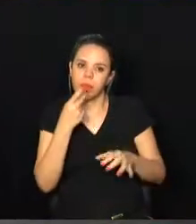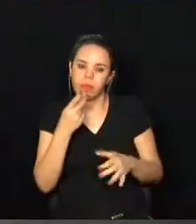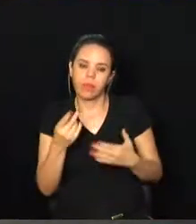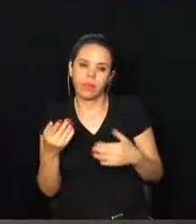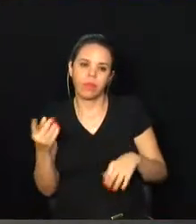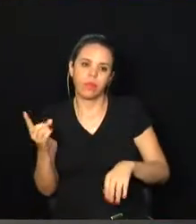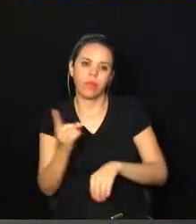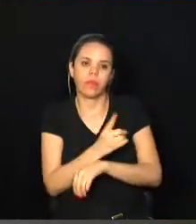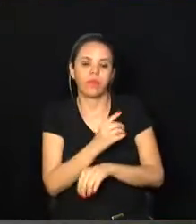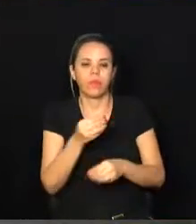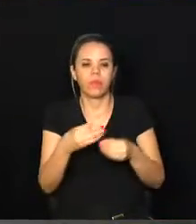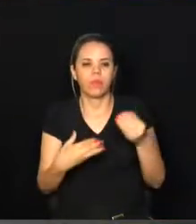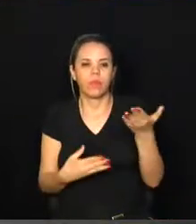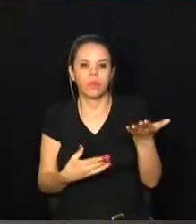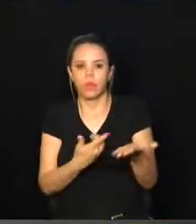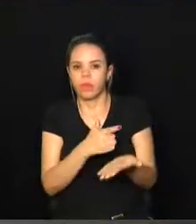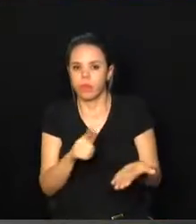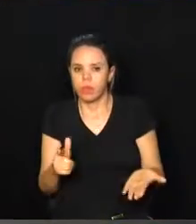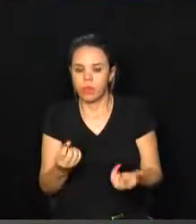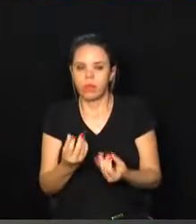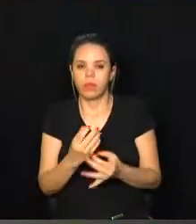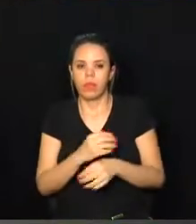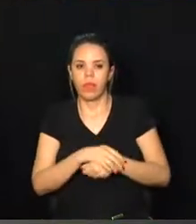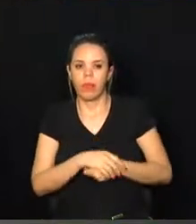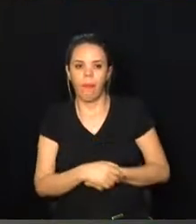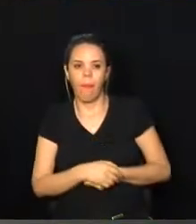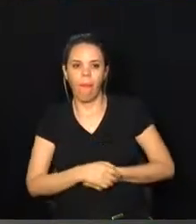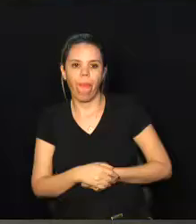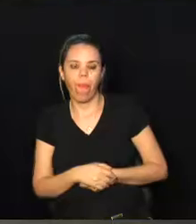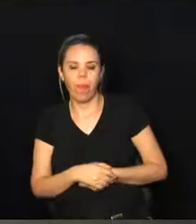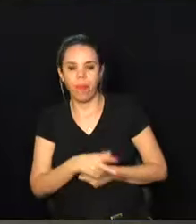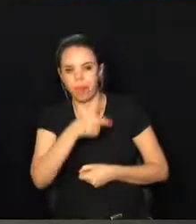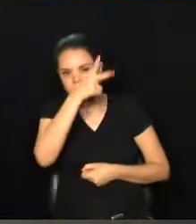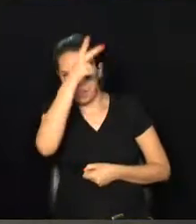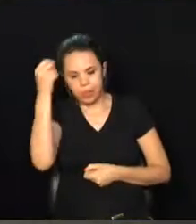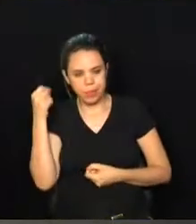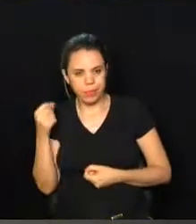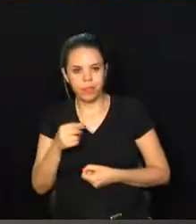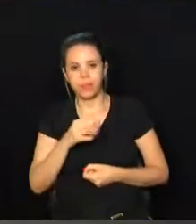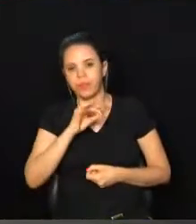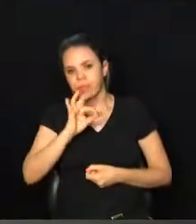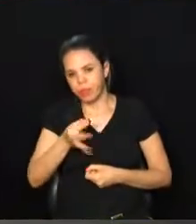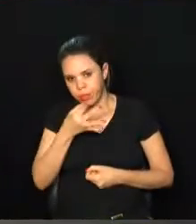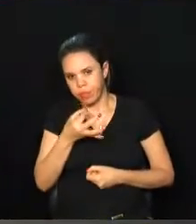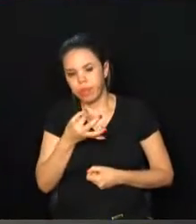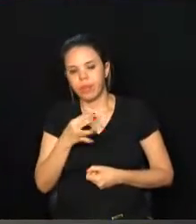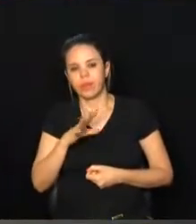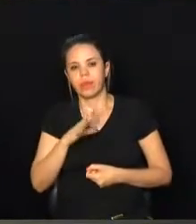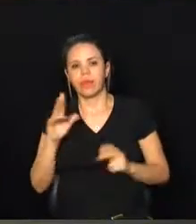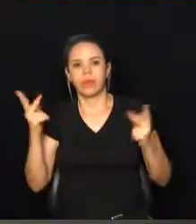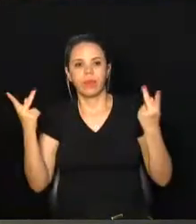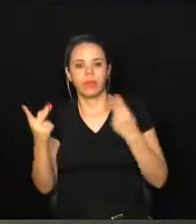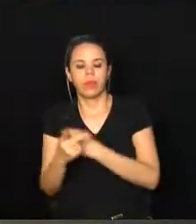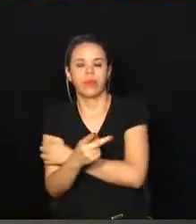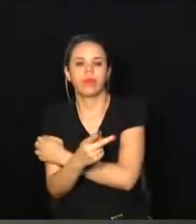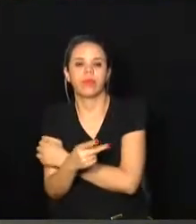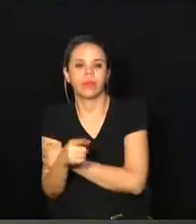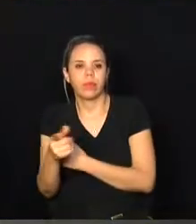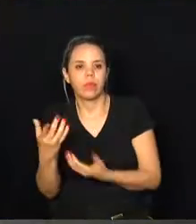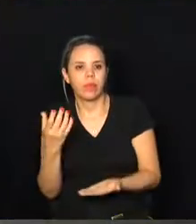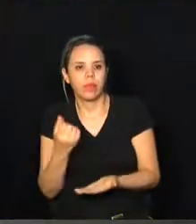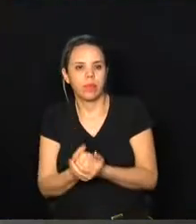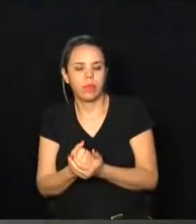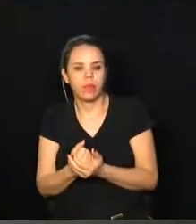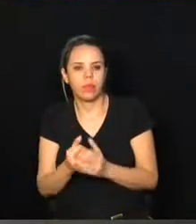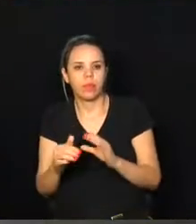compareça, e o conteúdo você não tem informação. Prefeituras como Jaguariúna, Hortolândia, você recebe